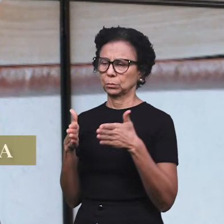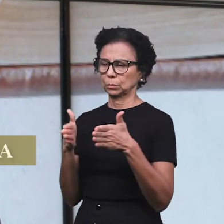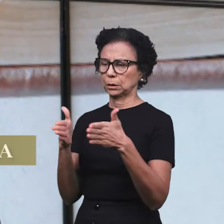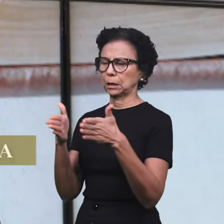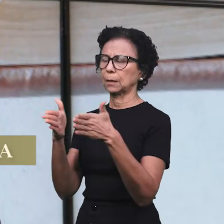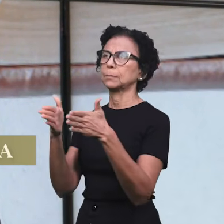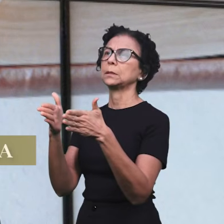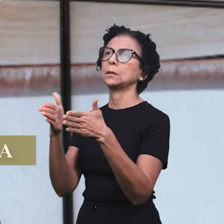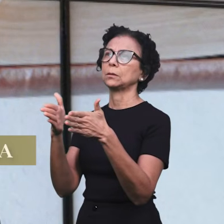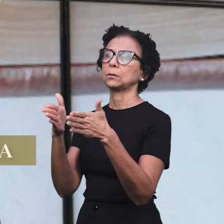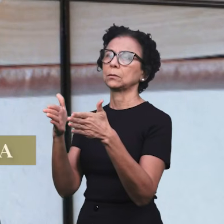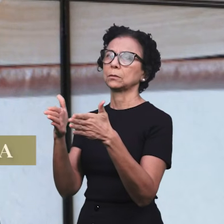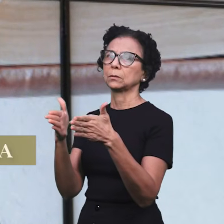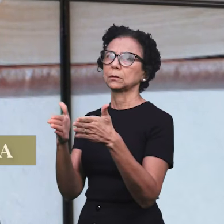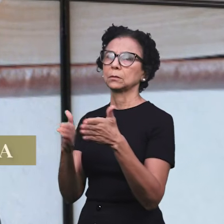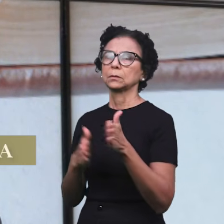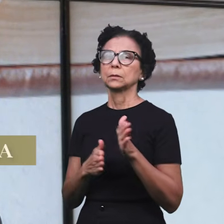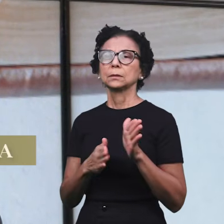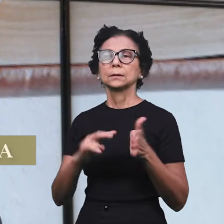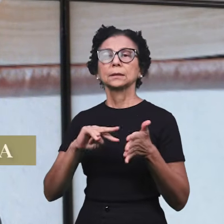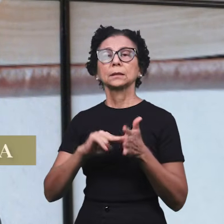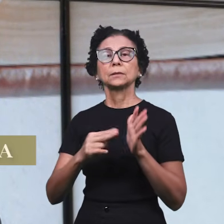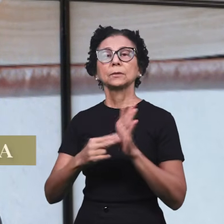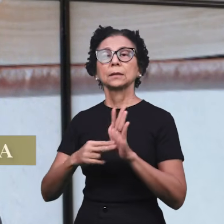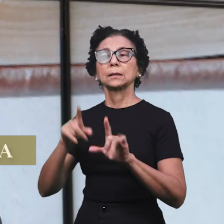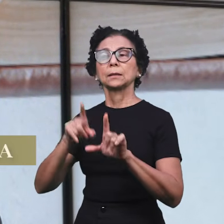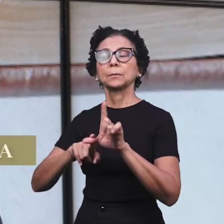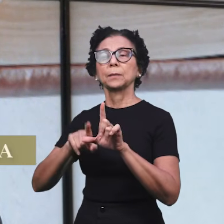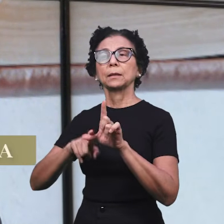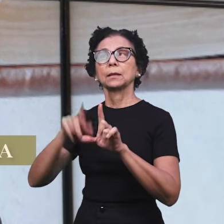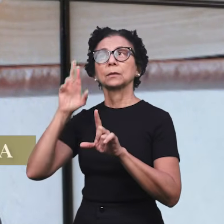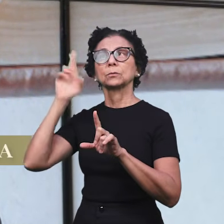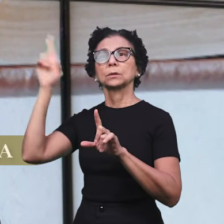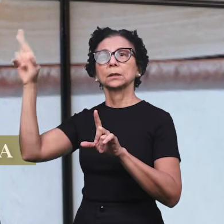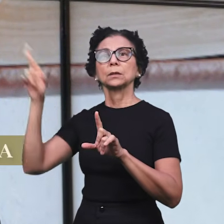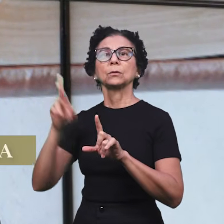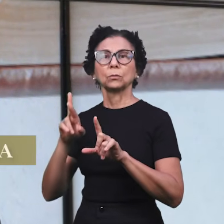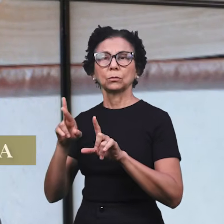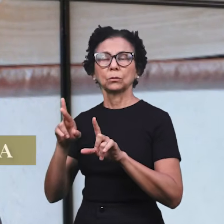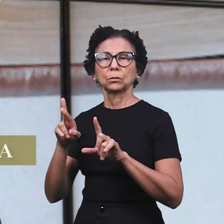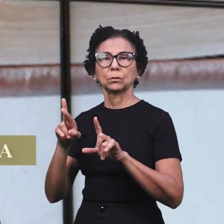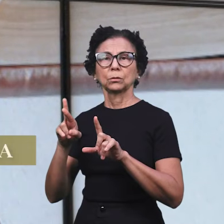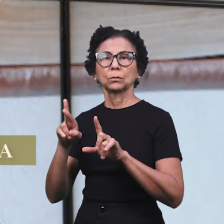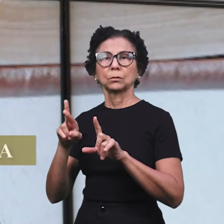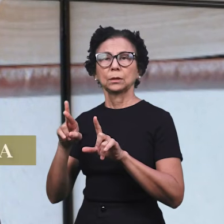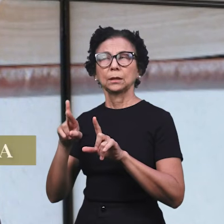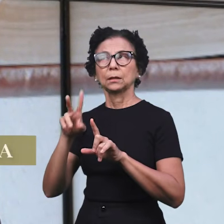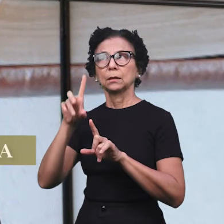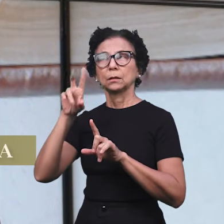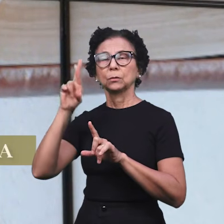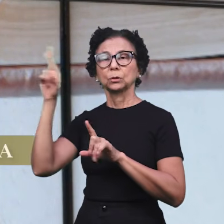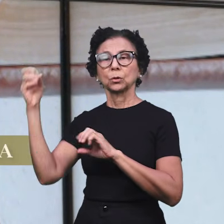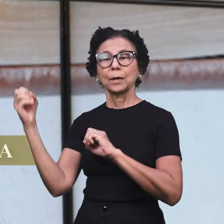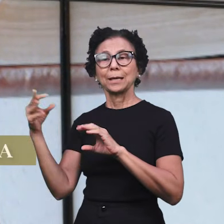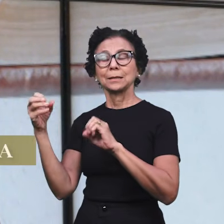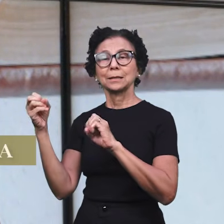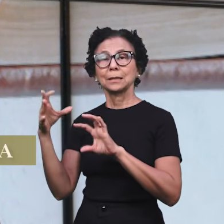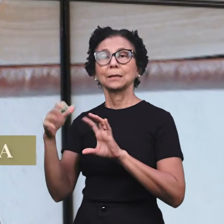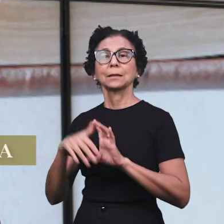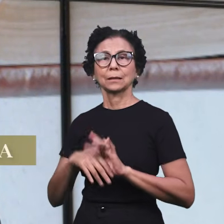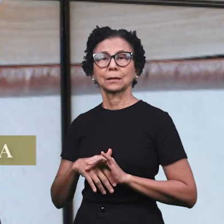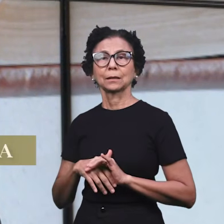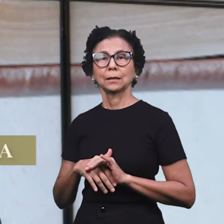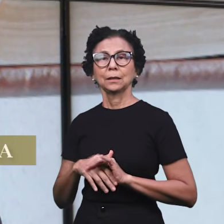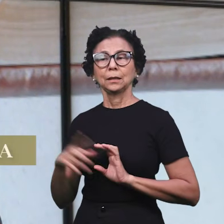casa no Senhor, na rocha, nessa rocha firme, quando nós andamos nos caminhos do Senhor,